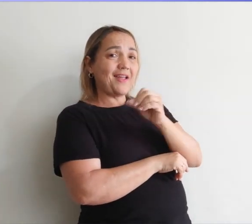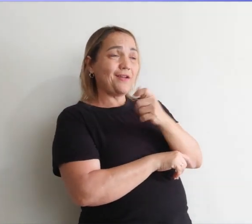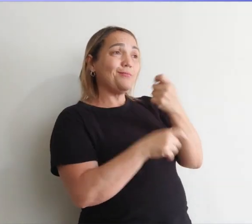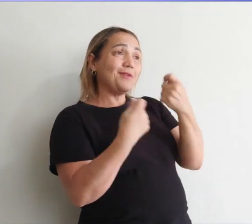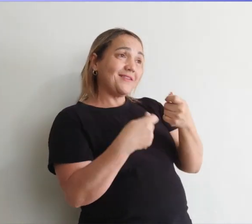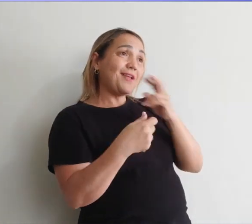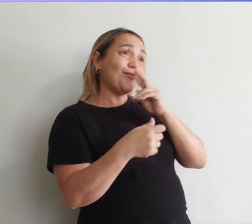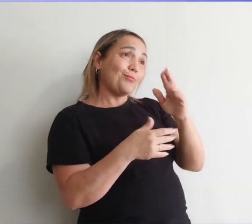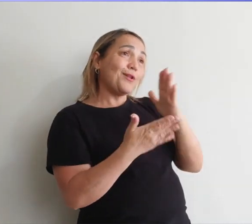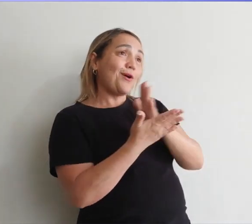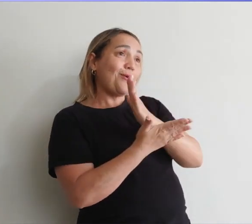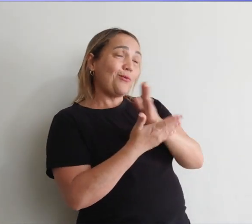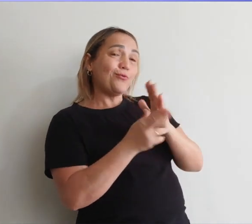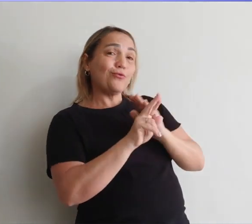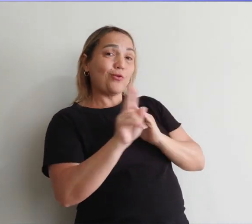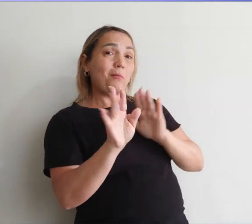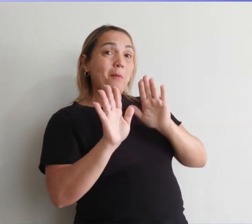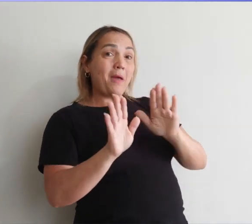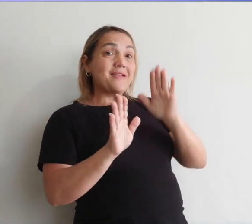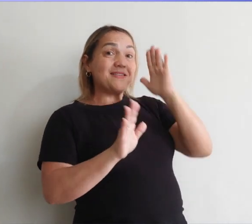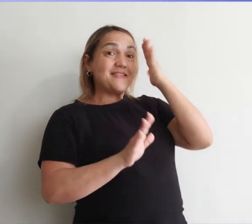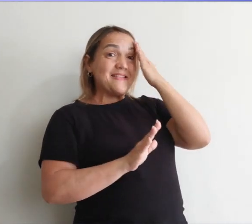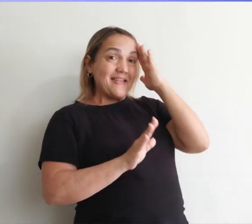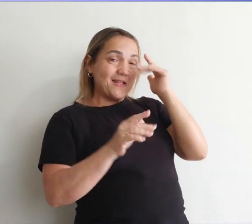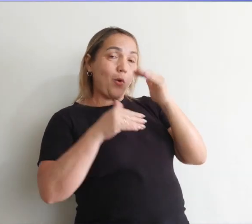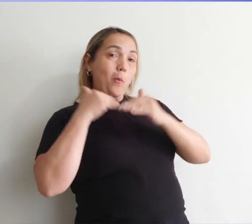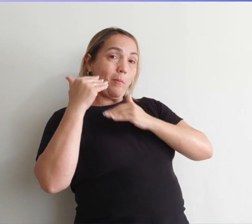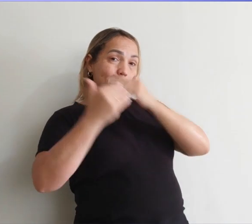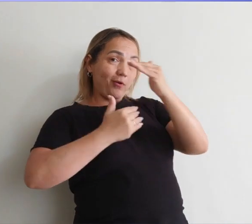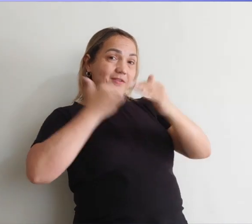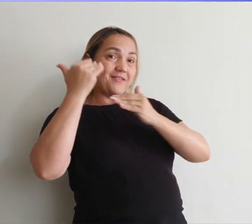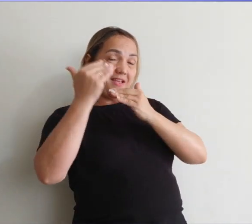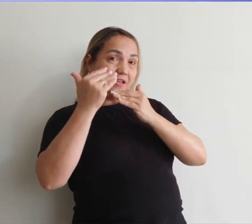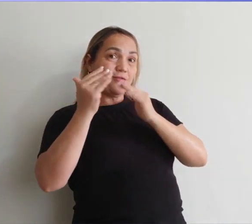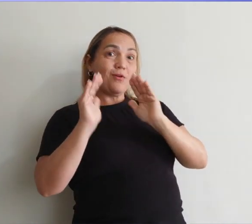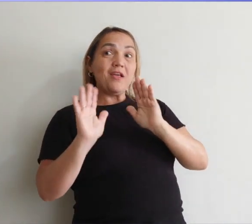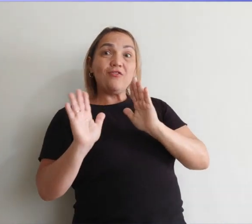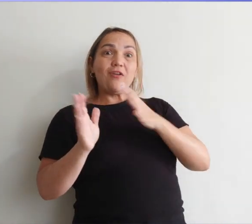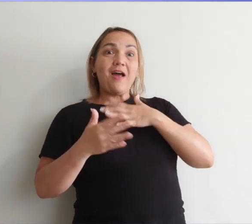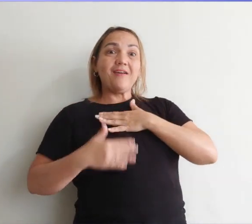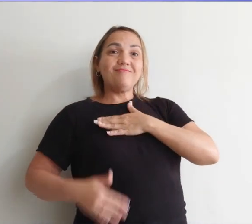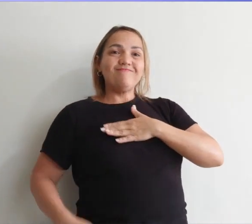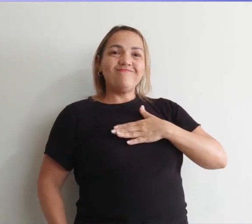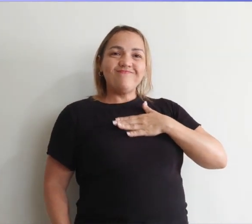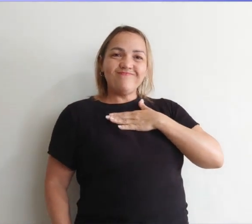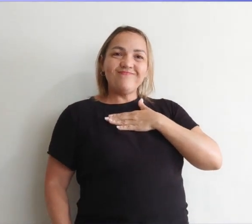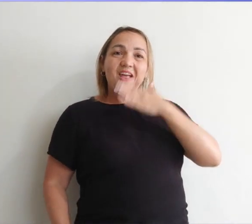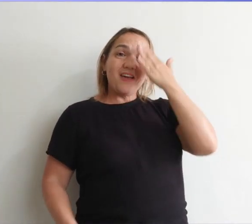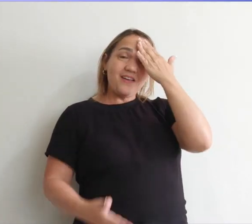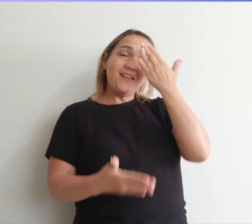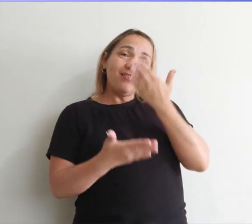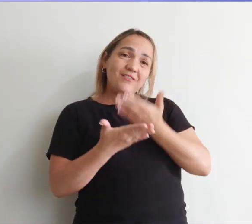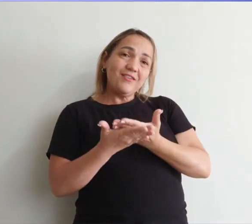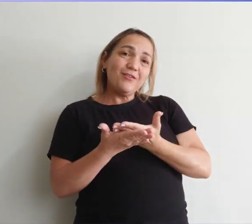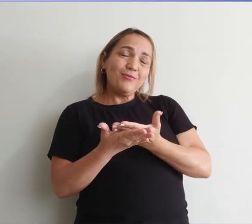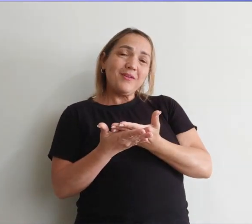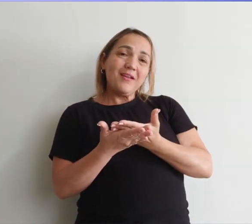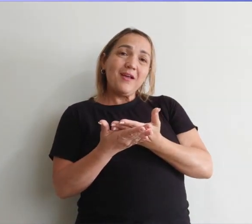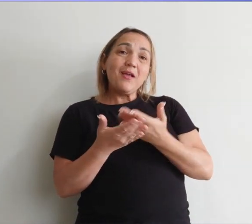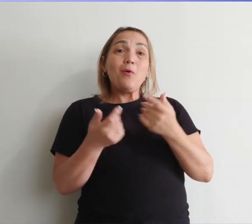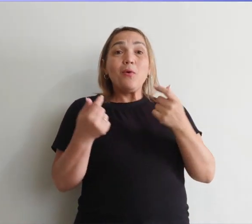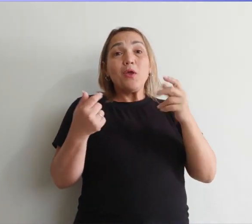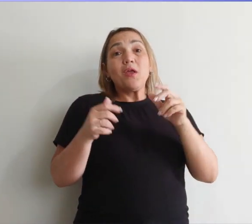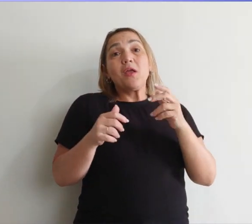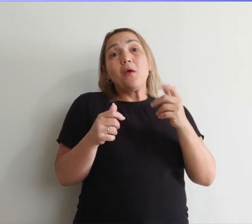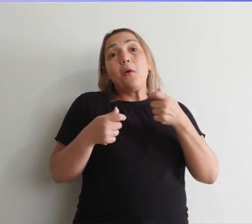com os nomezinhos, etc. e tal. Mas se ela já entendeu o processo, e aquilo me satisfaz, e eu acredito que satisfaz também a